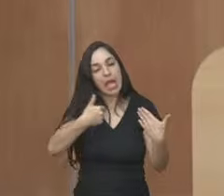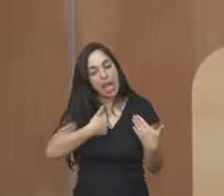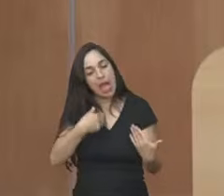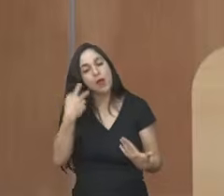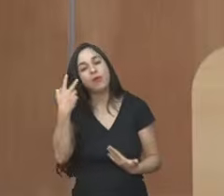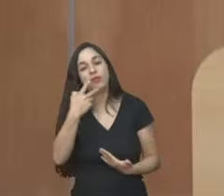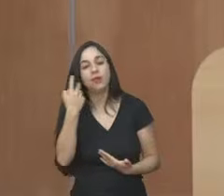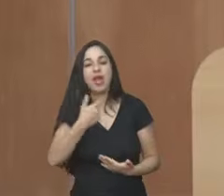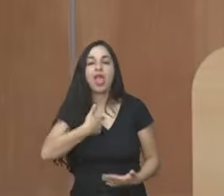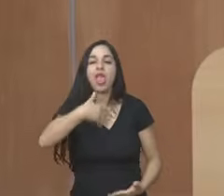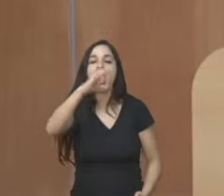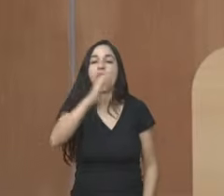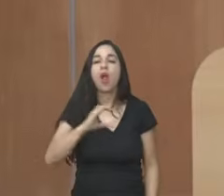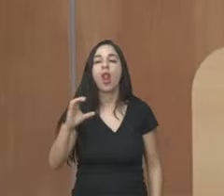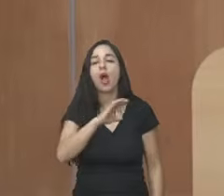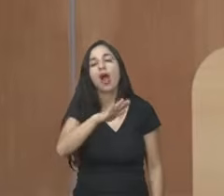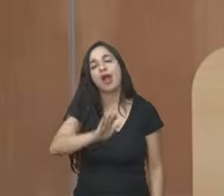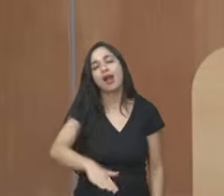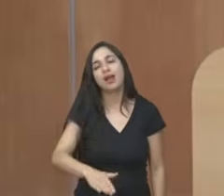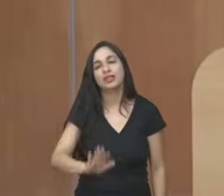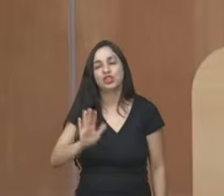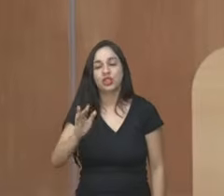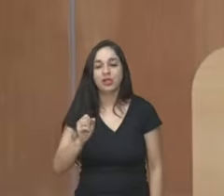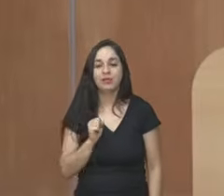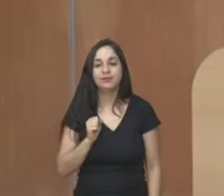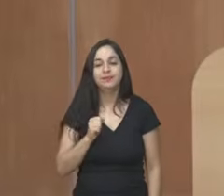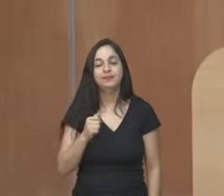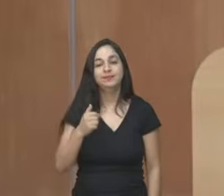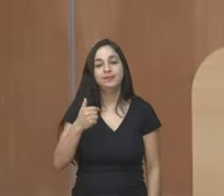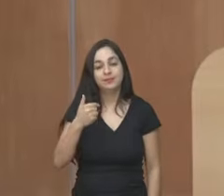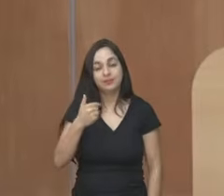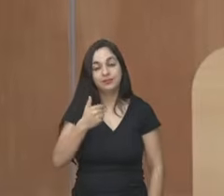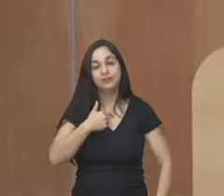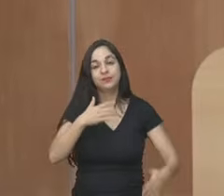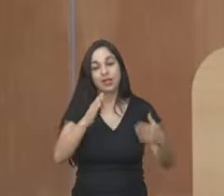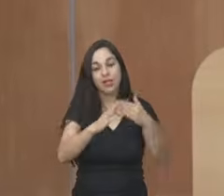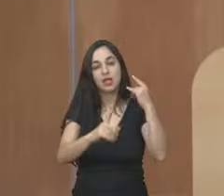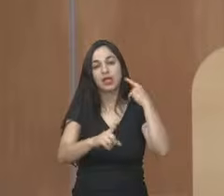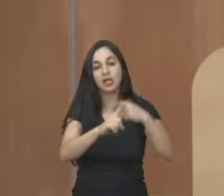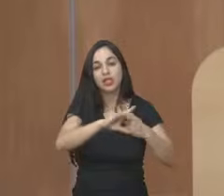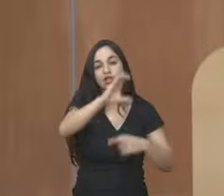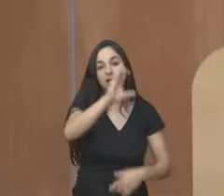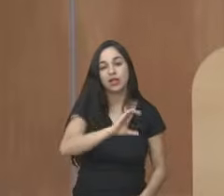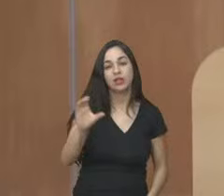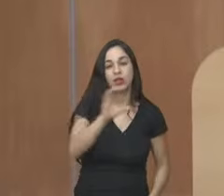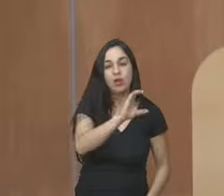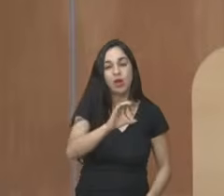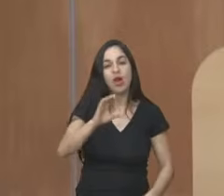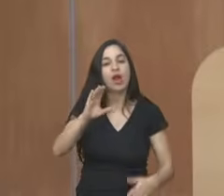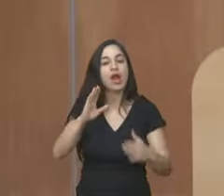sou católico desde pequenininha, as igrejas católicas, as igrejas evangélicas ajudam muito o povo,